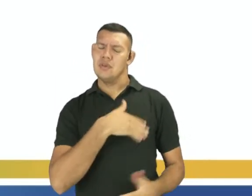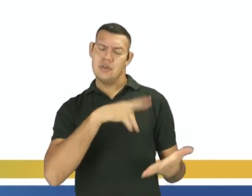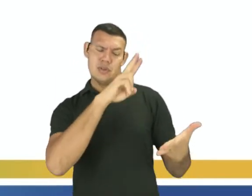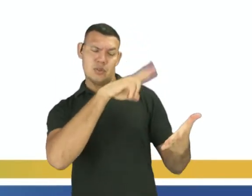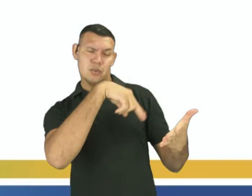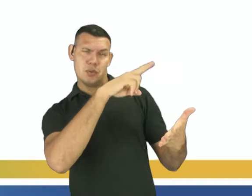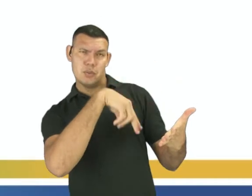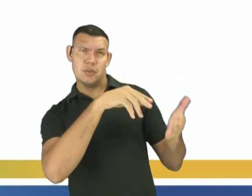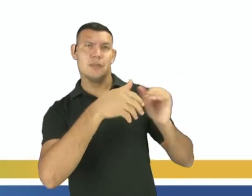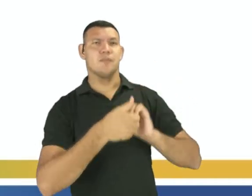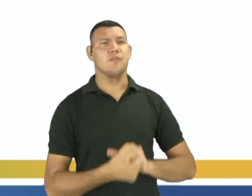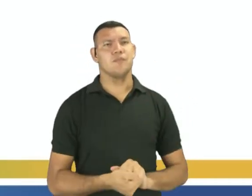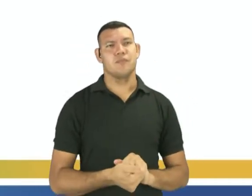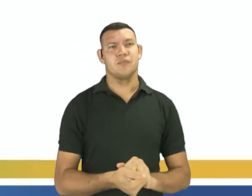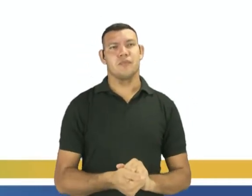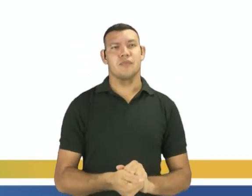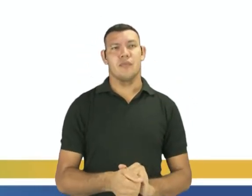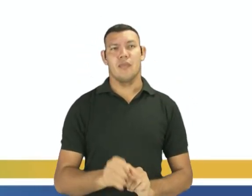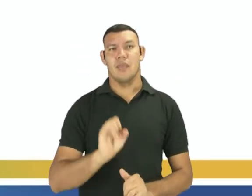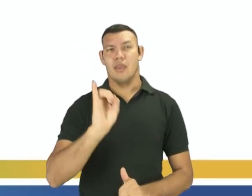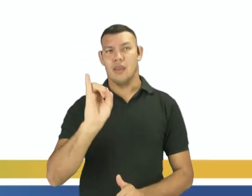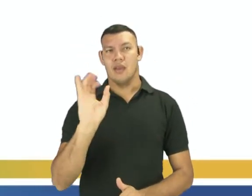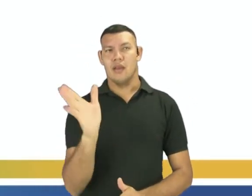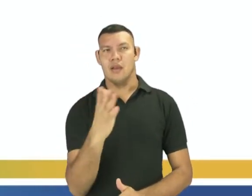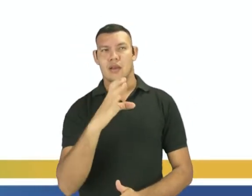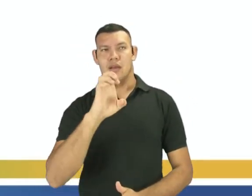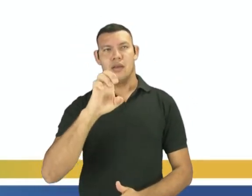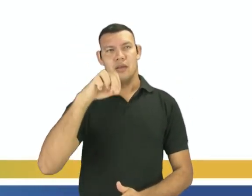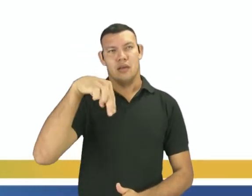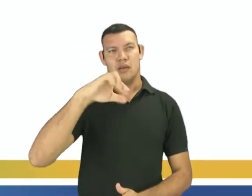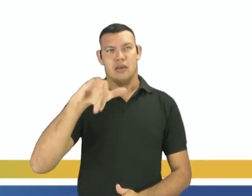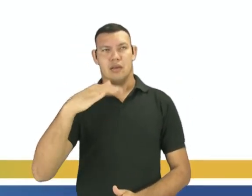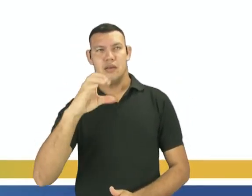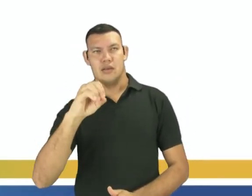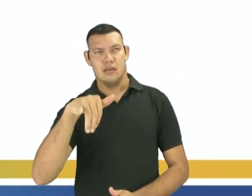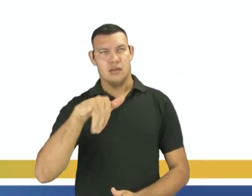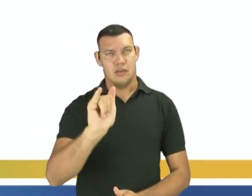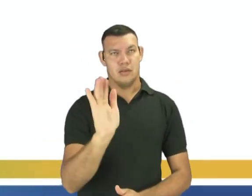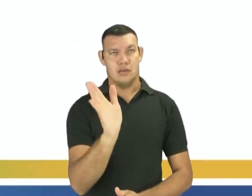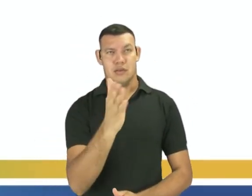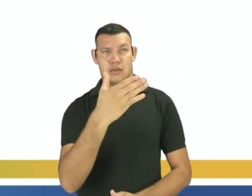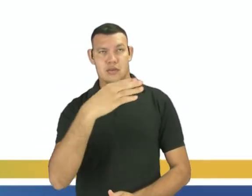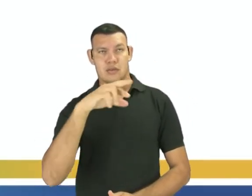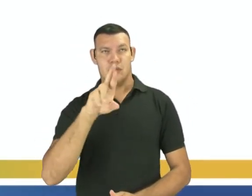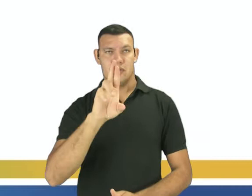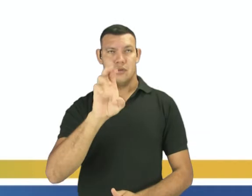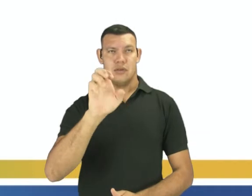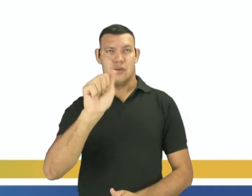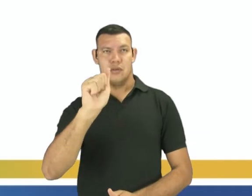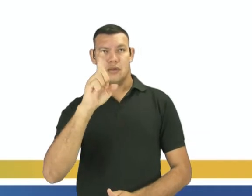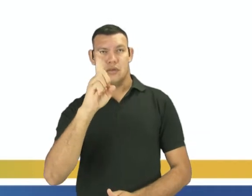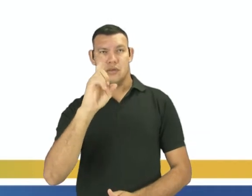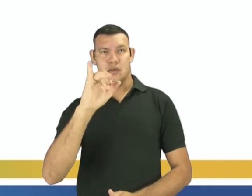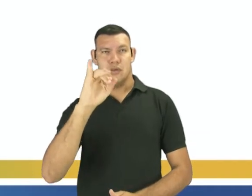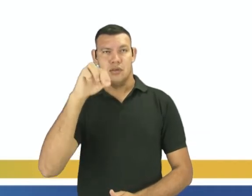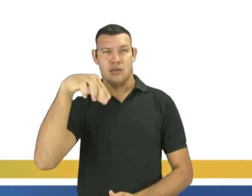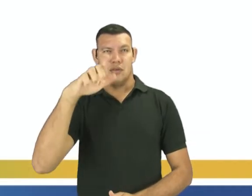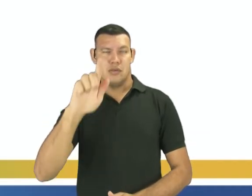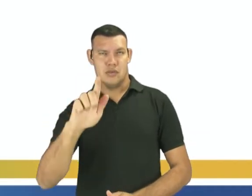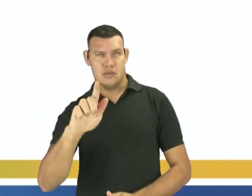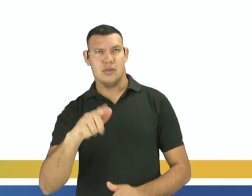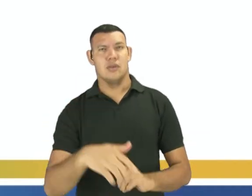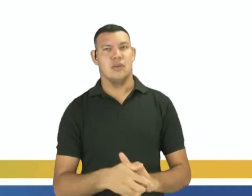de ler. Observe que o verbo read, R-E-A-D, read, até o D, é o verbo ler. Quando eu